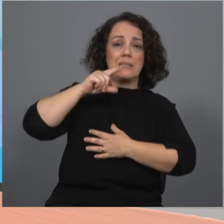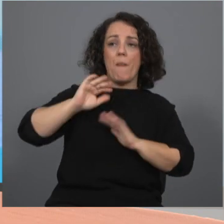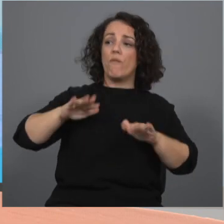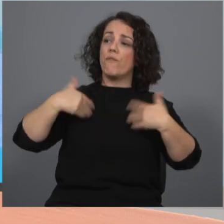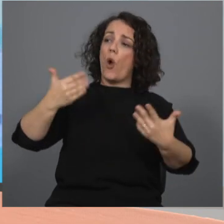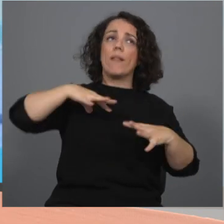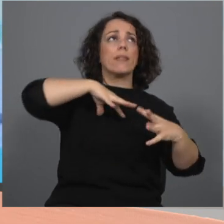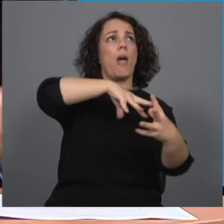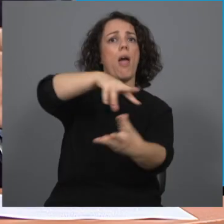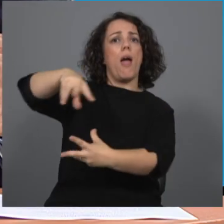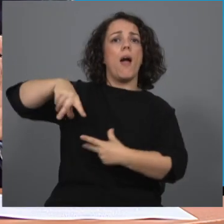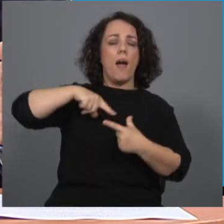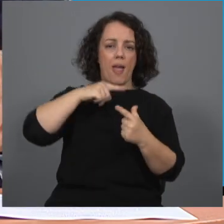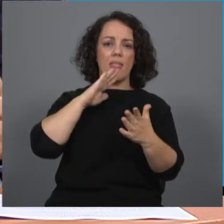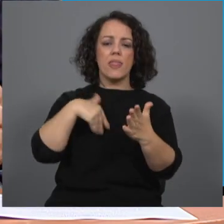inteira,